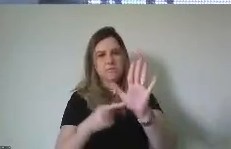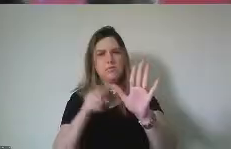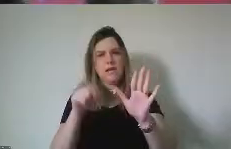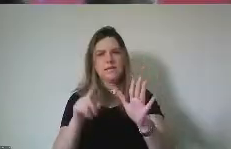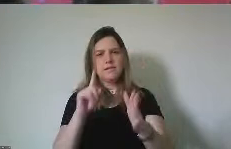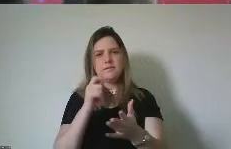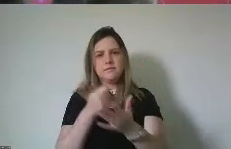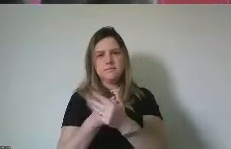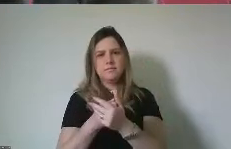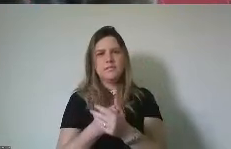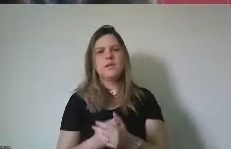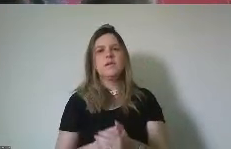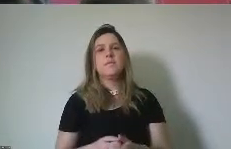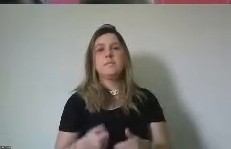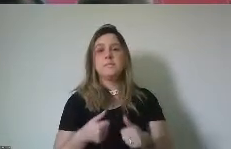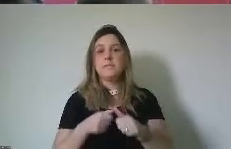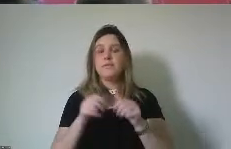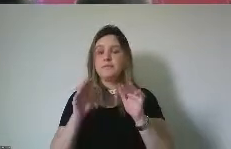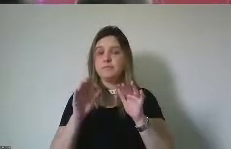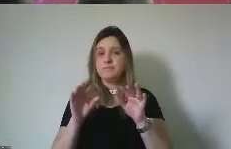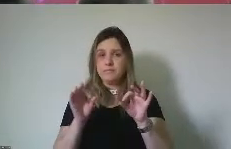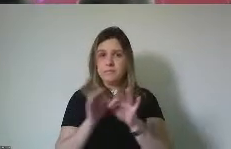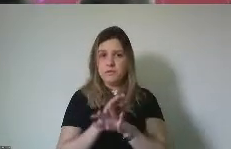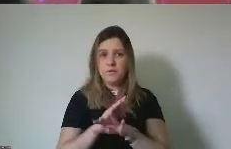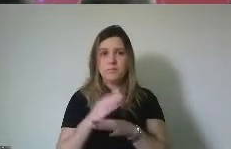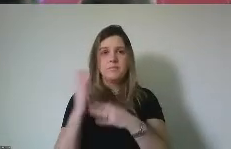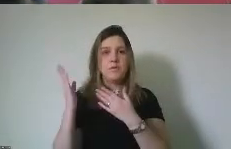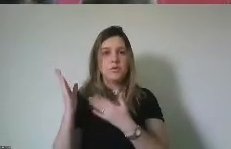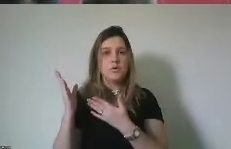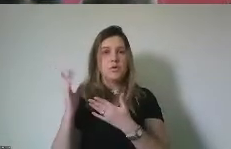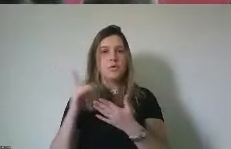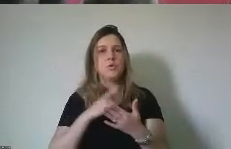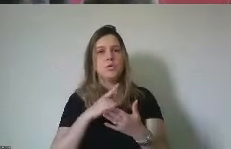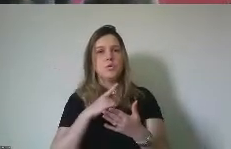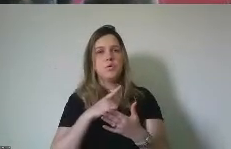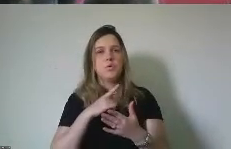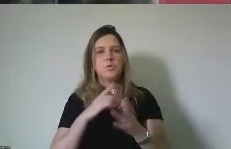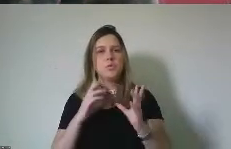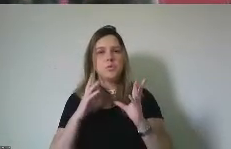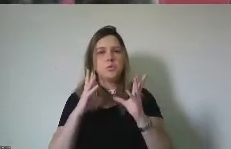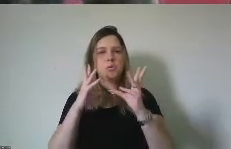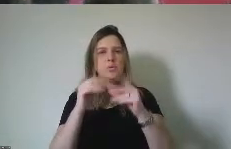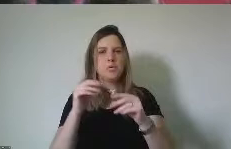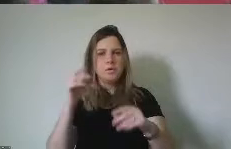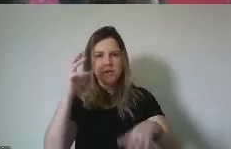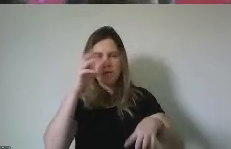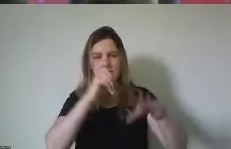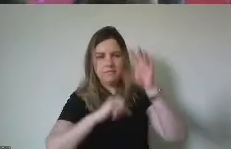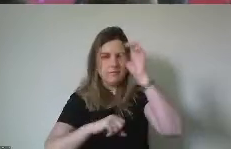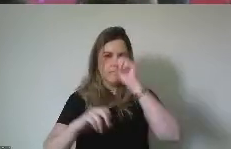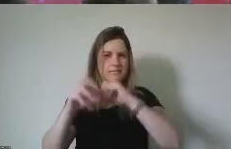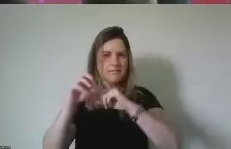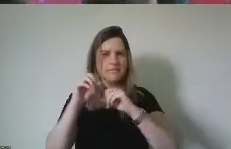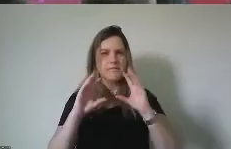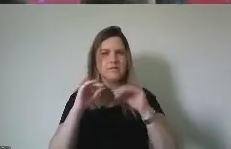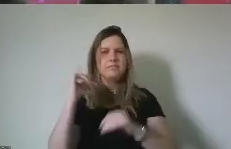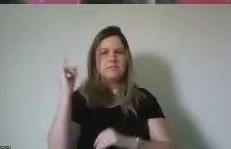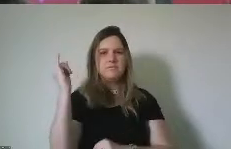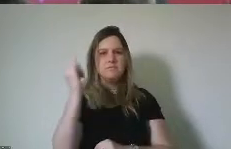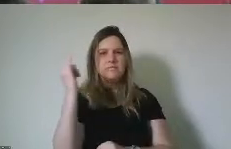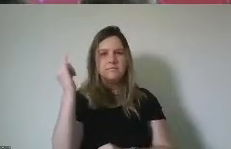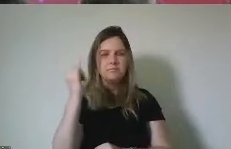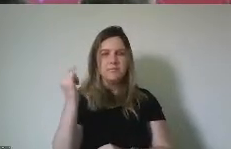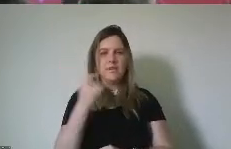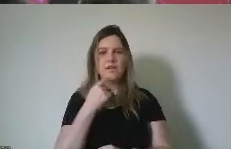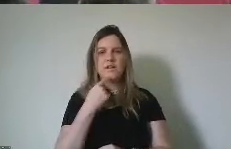para fechar e aqui eu termino meu penúltimo slide eu não vou ter tempo de falar deixa aqui de provocação não falamos de